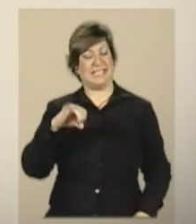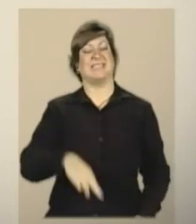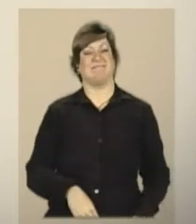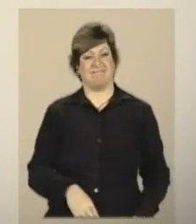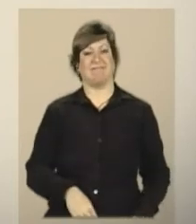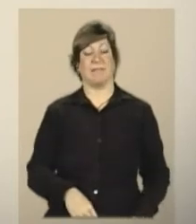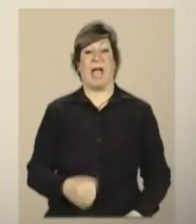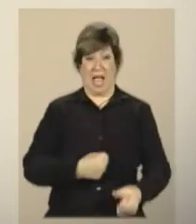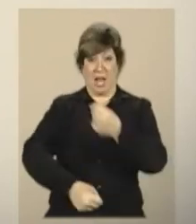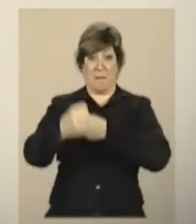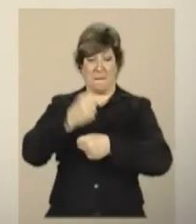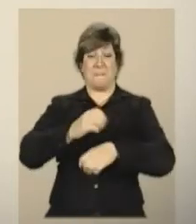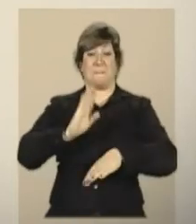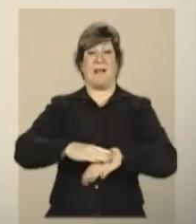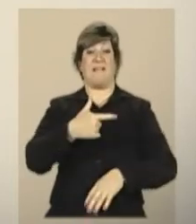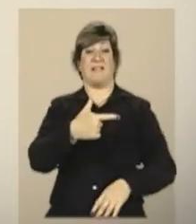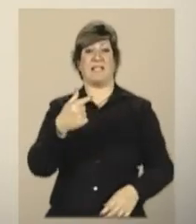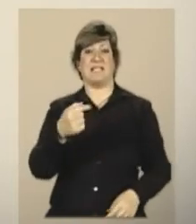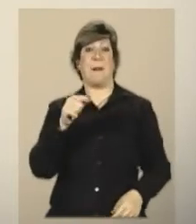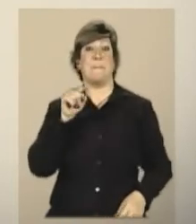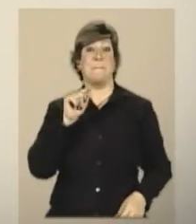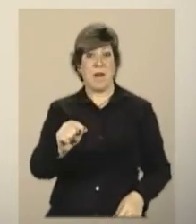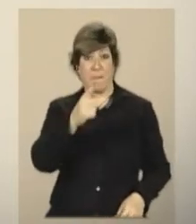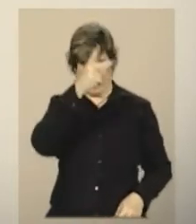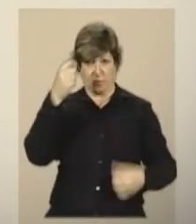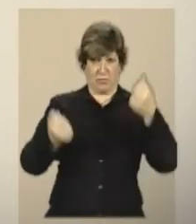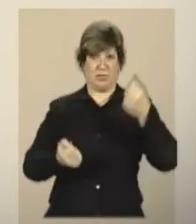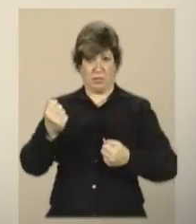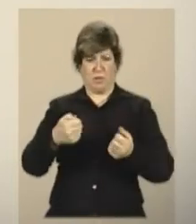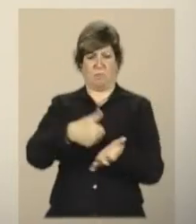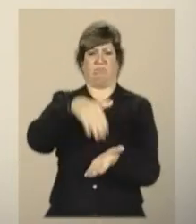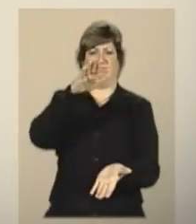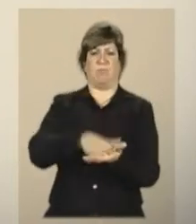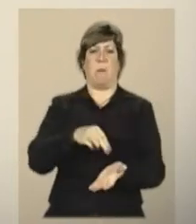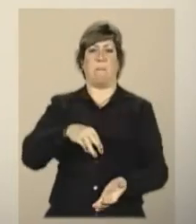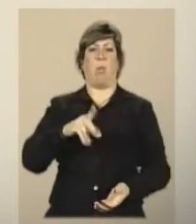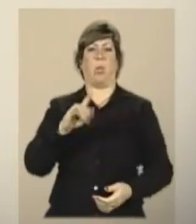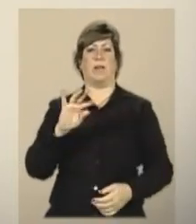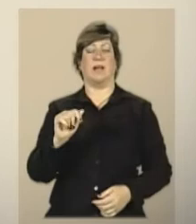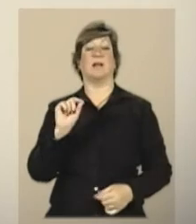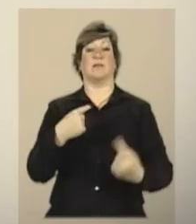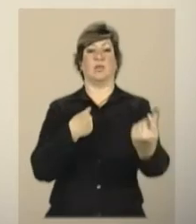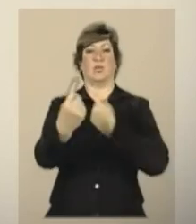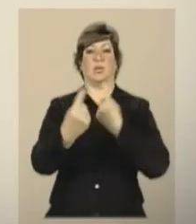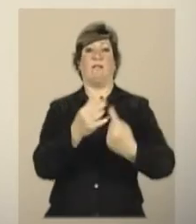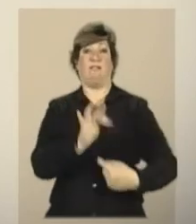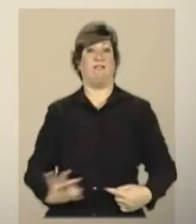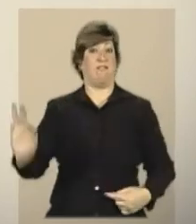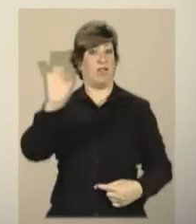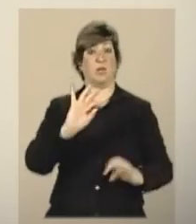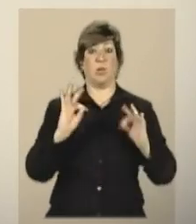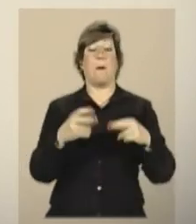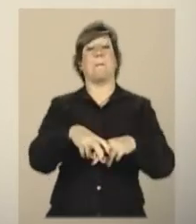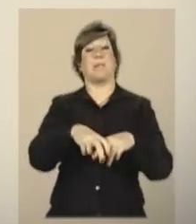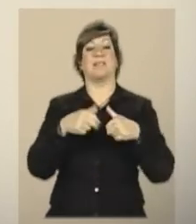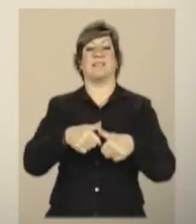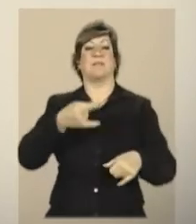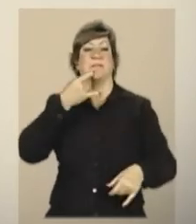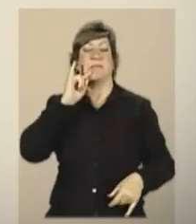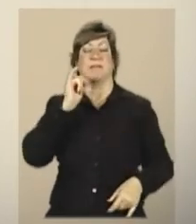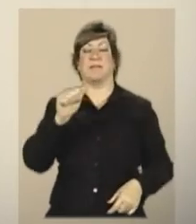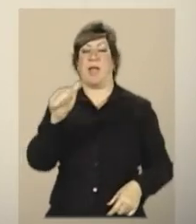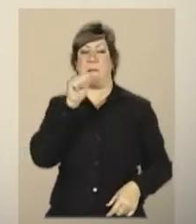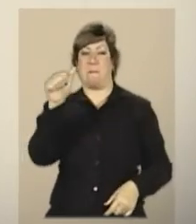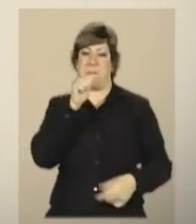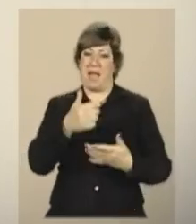no ano passado mais de 27 mil motoristas foram multados somente nas estradas federais Por que estavam